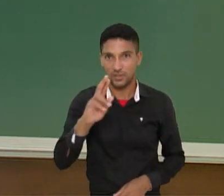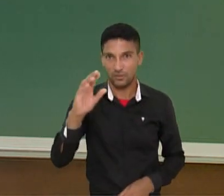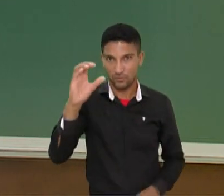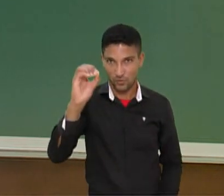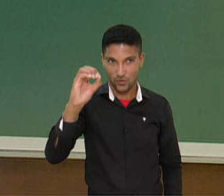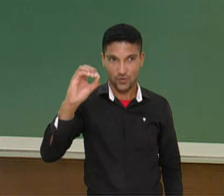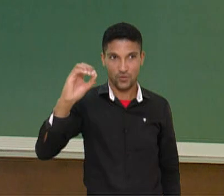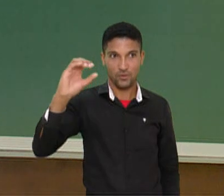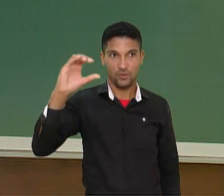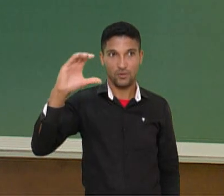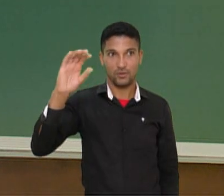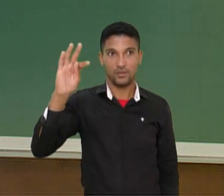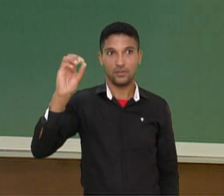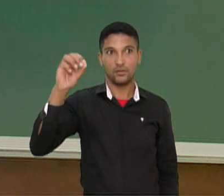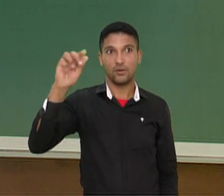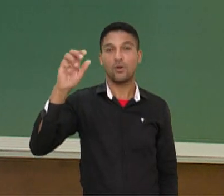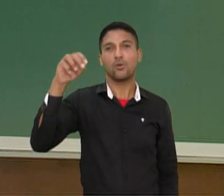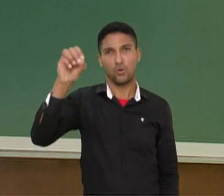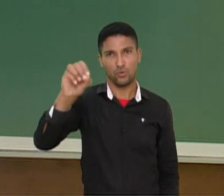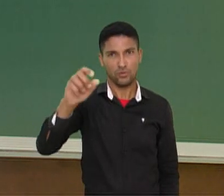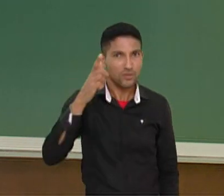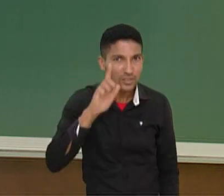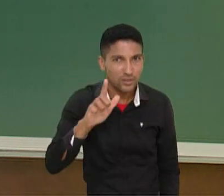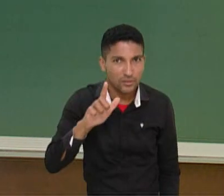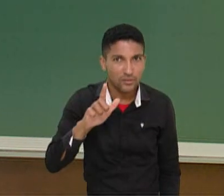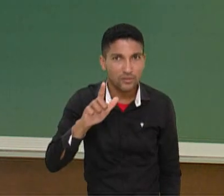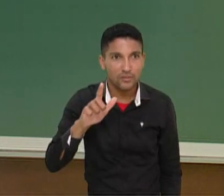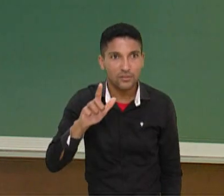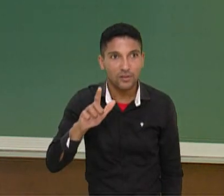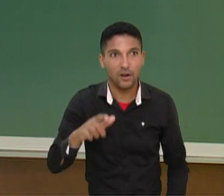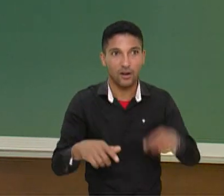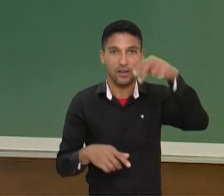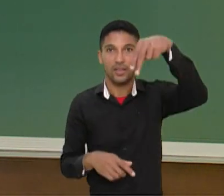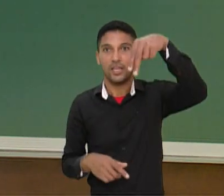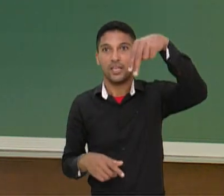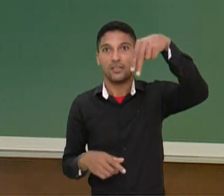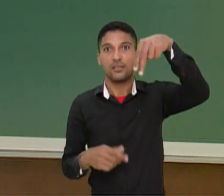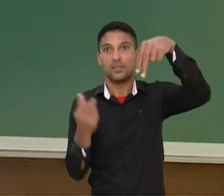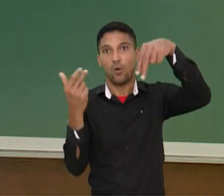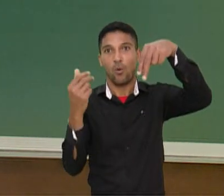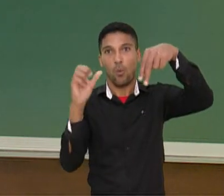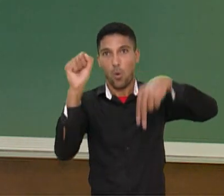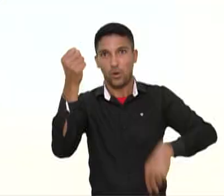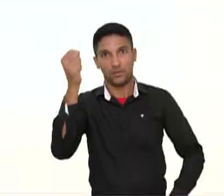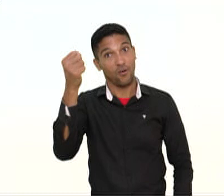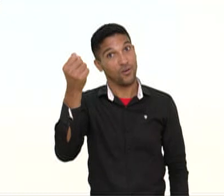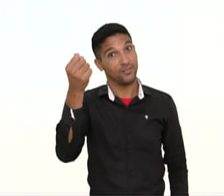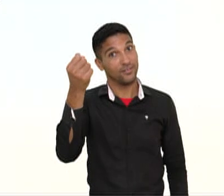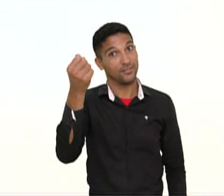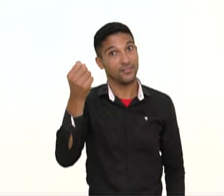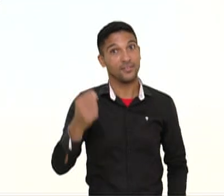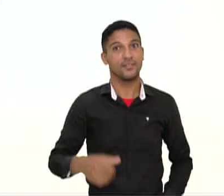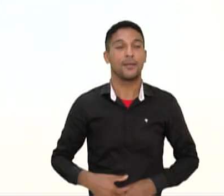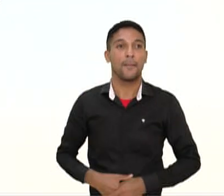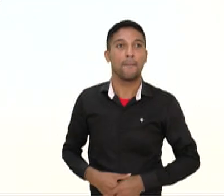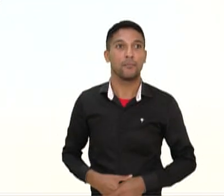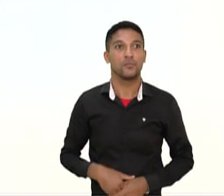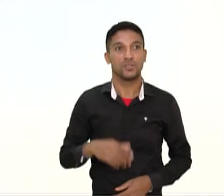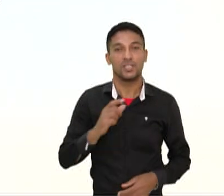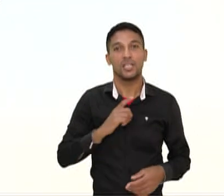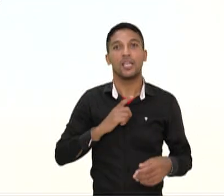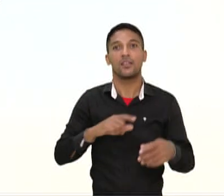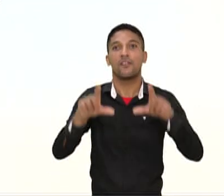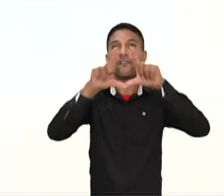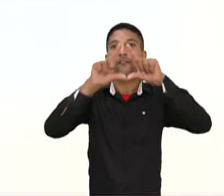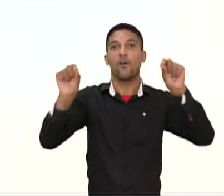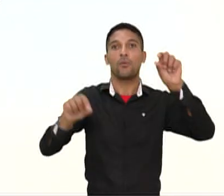octógono? Deu octógono para você? N igual a 8? Vamos ver se a gente vai fazer a conta, ó. Então, você tem a fórmula lá, ó. Soma